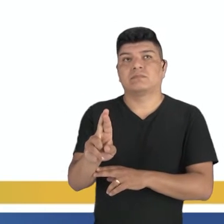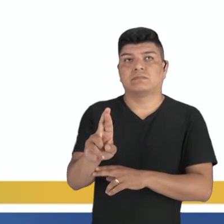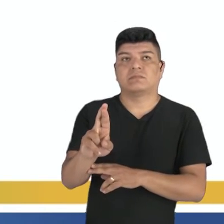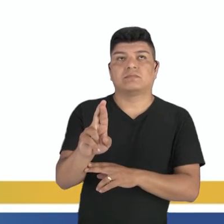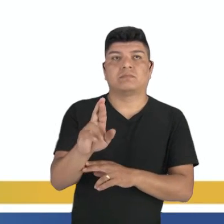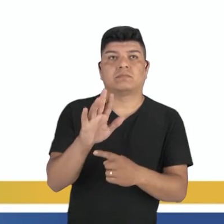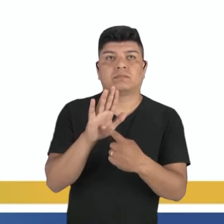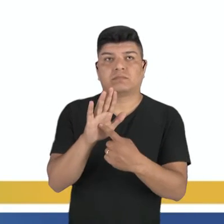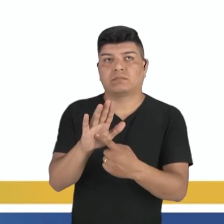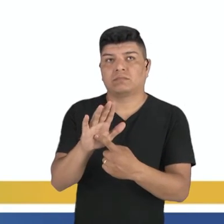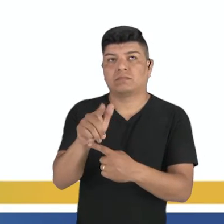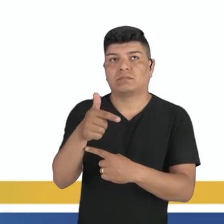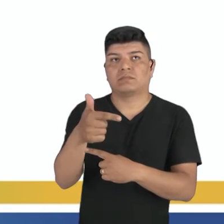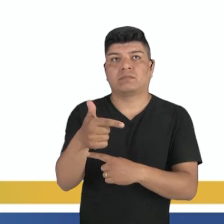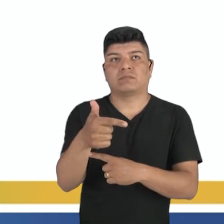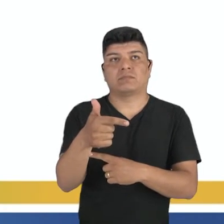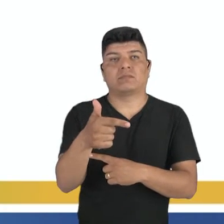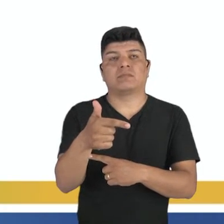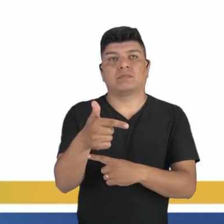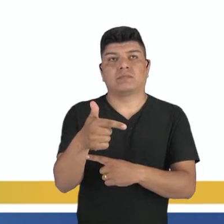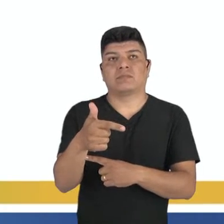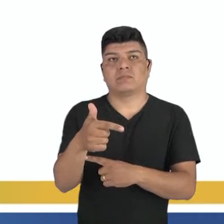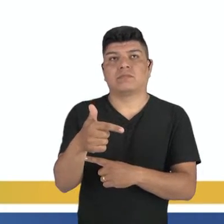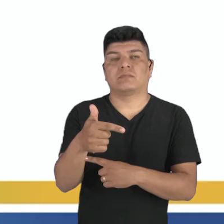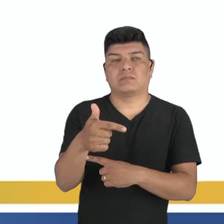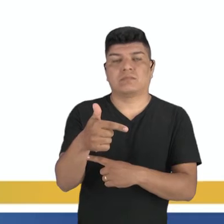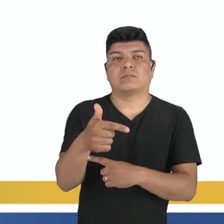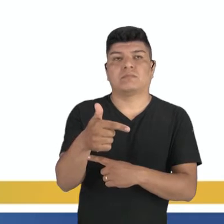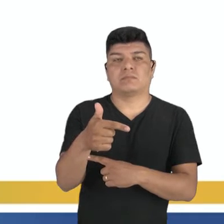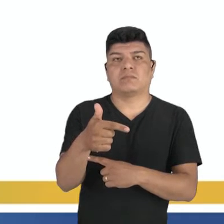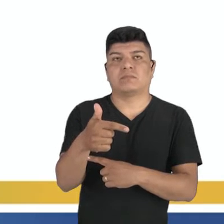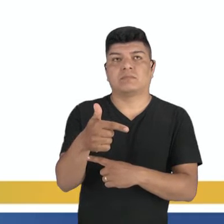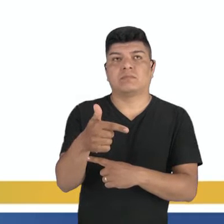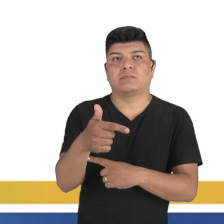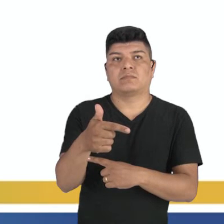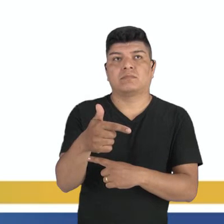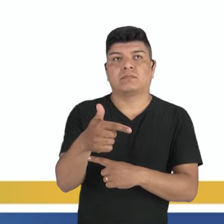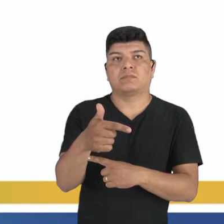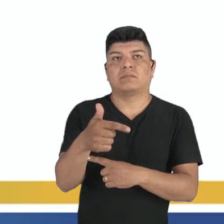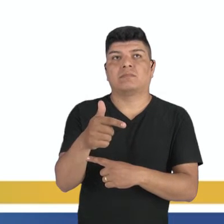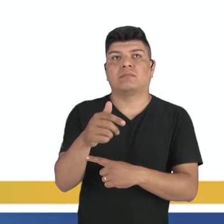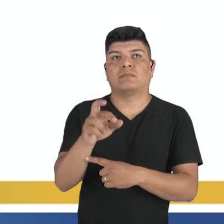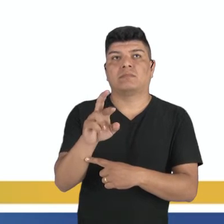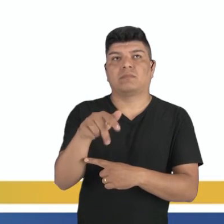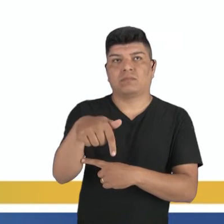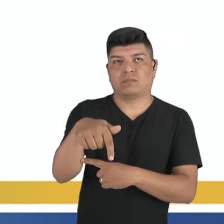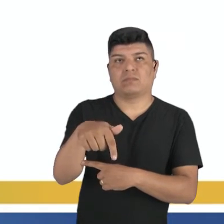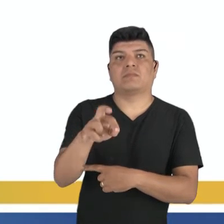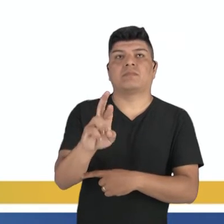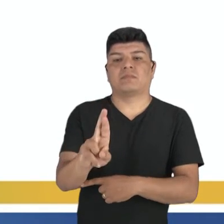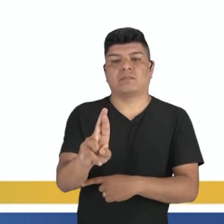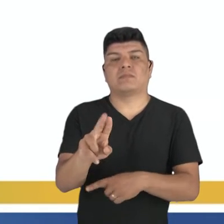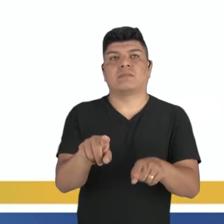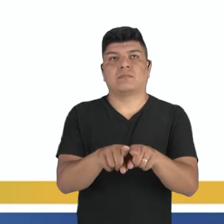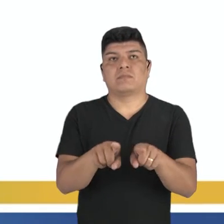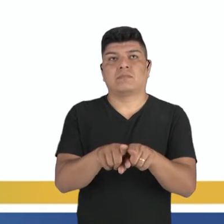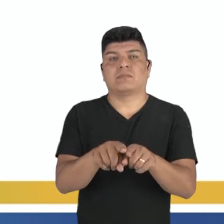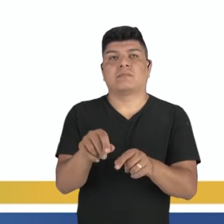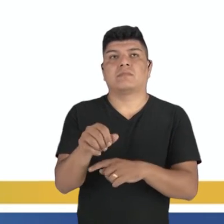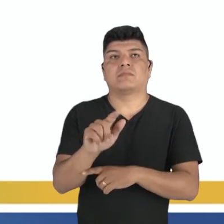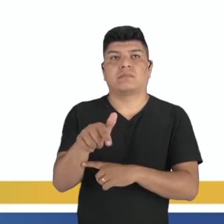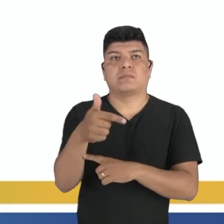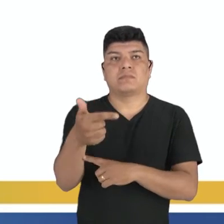número apresentado aí posteriormente, né, que é uma dízima aí, é um número racional e também um número real.